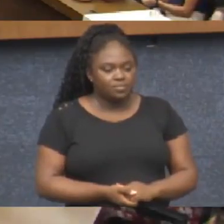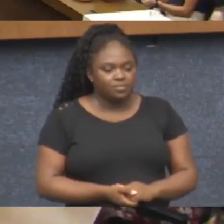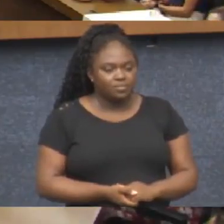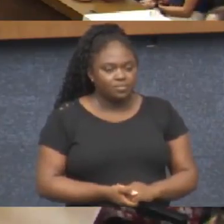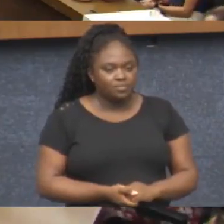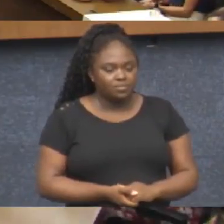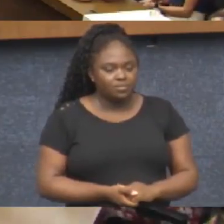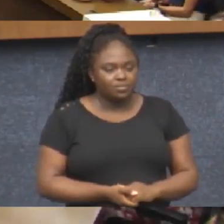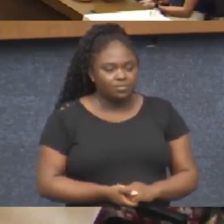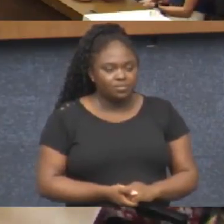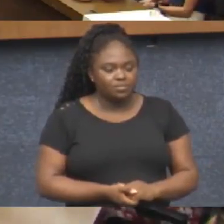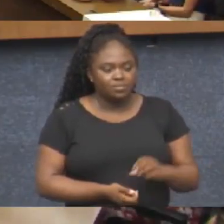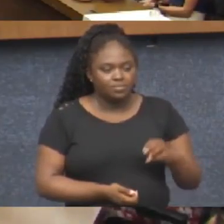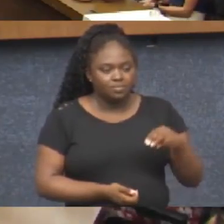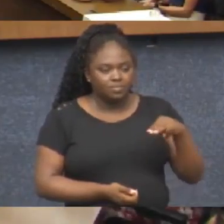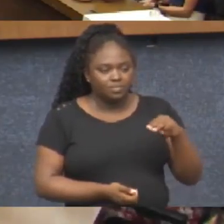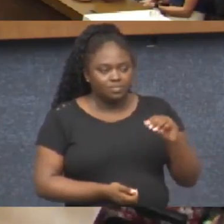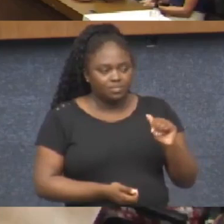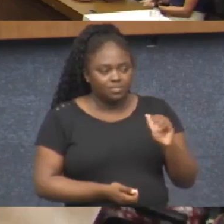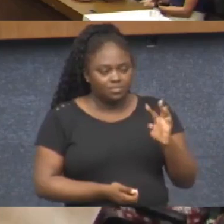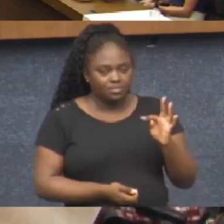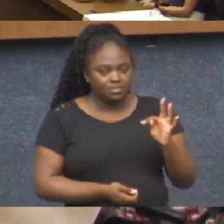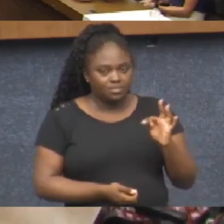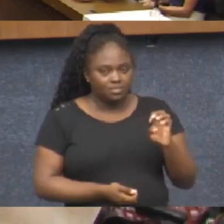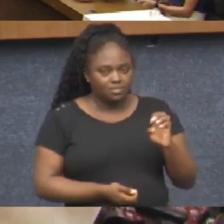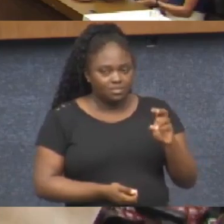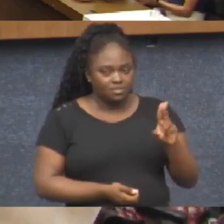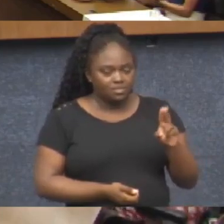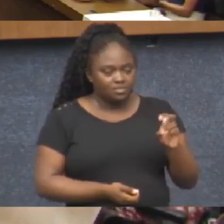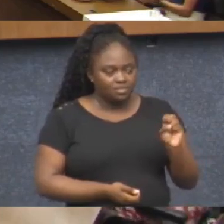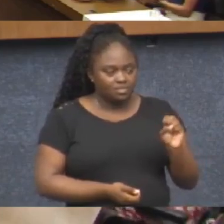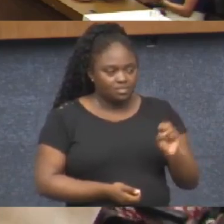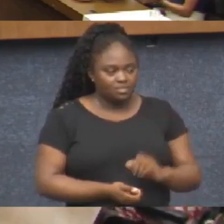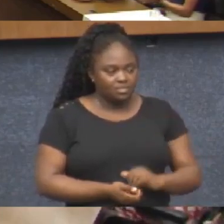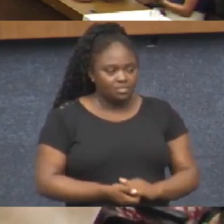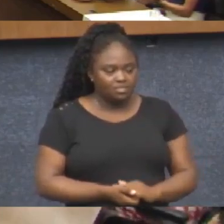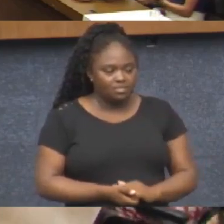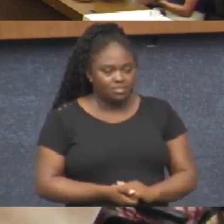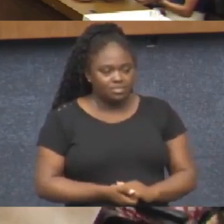Silva Epifânio Soares.